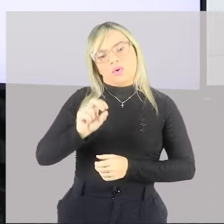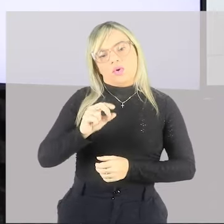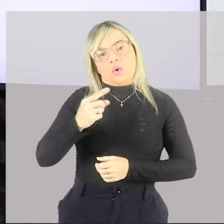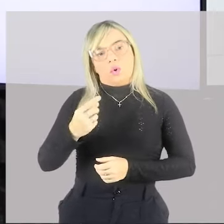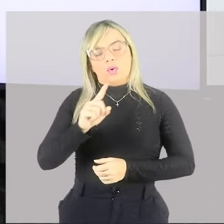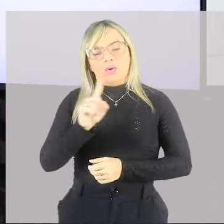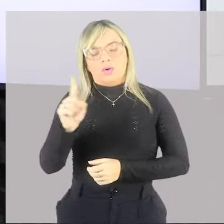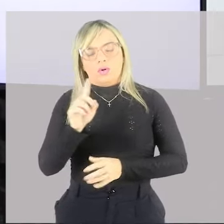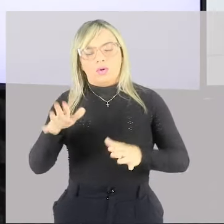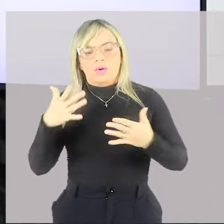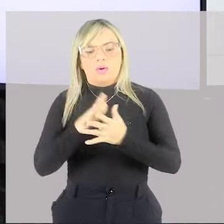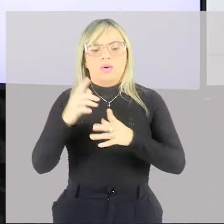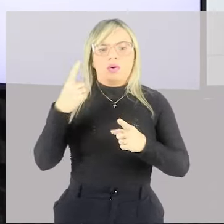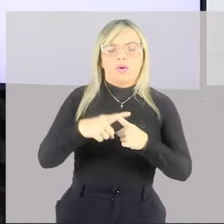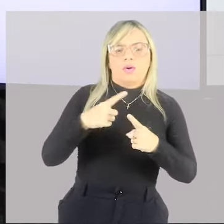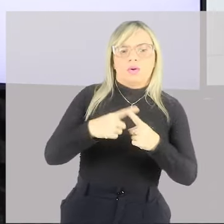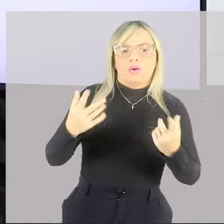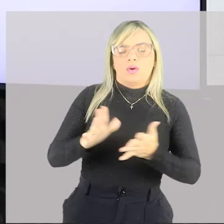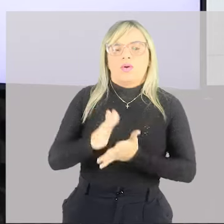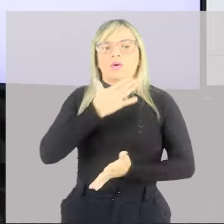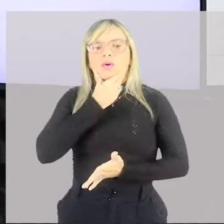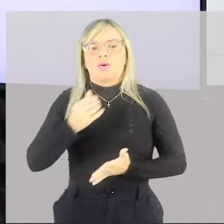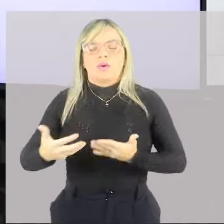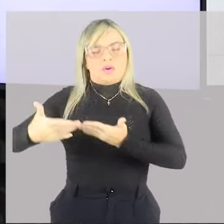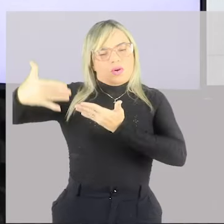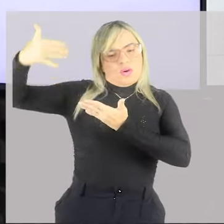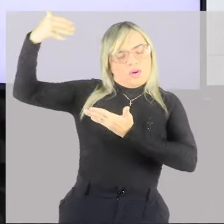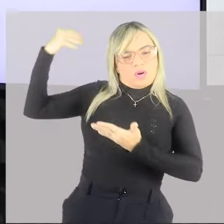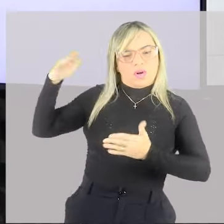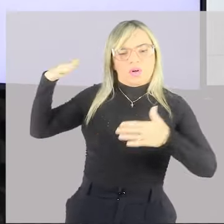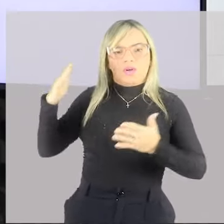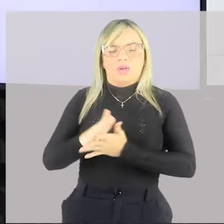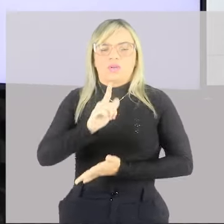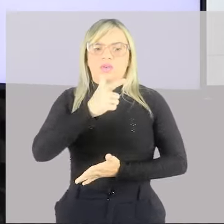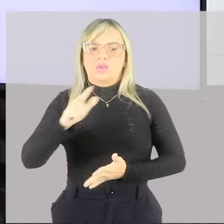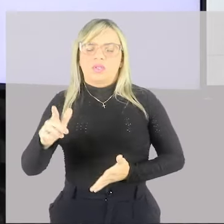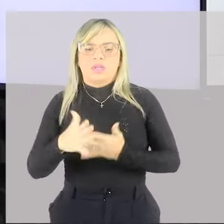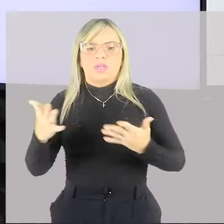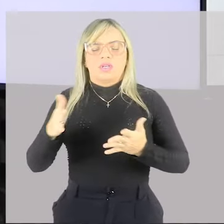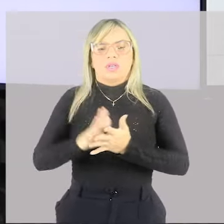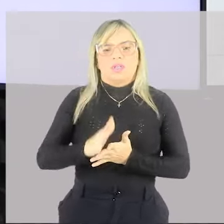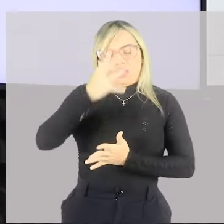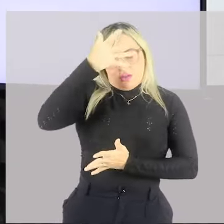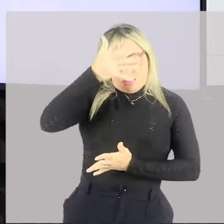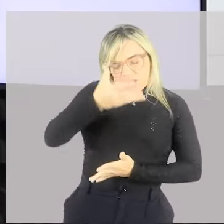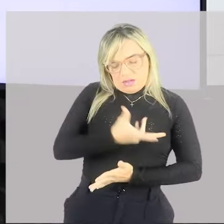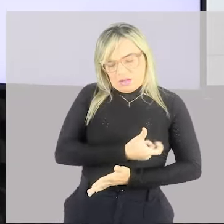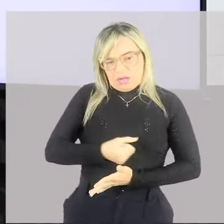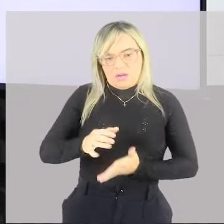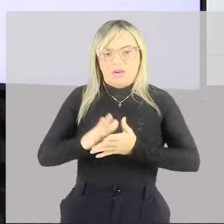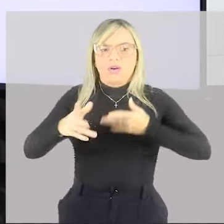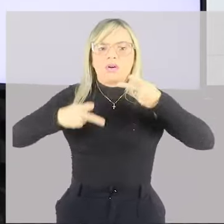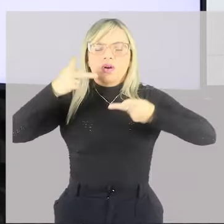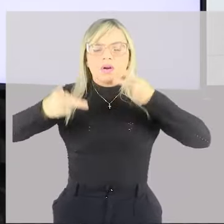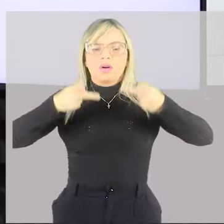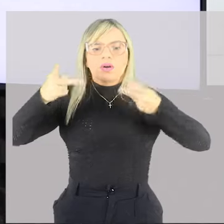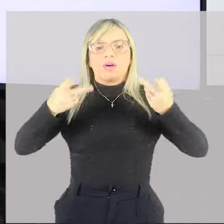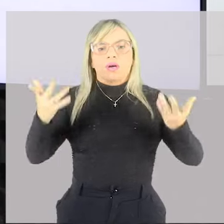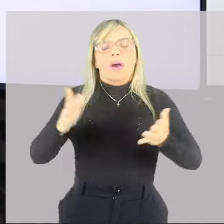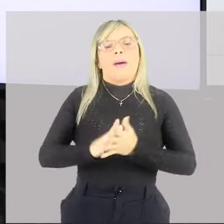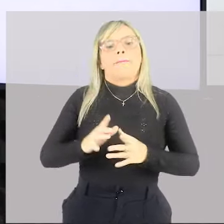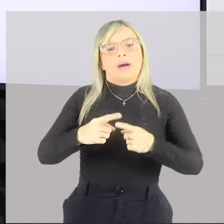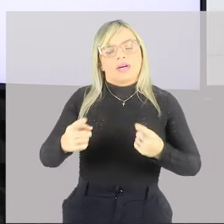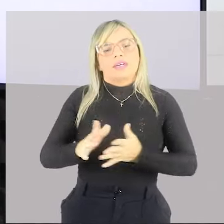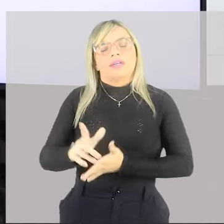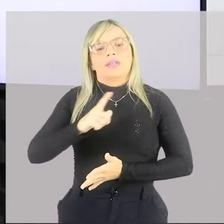não é porque o o homem pré-histórico Ele não tenha essa capacidade de verbalização que ele não tenha saberes que vão se acumulando na verdade